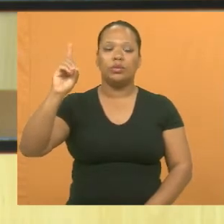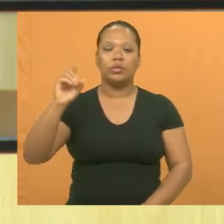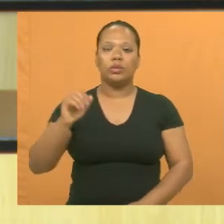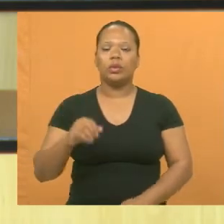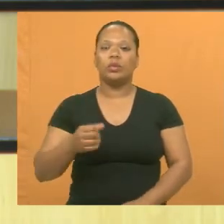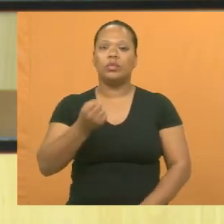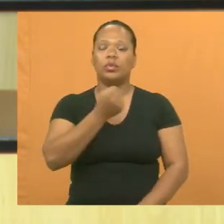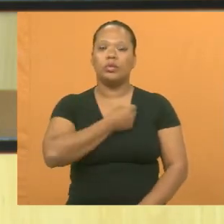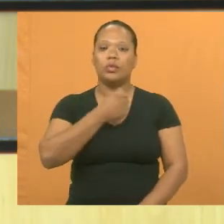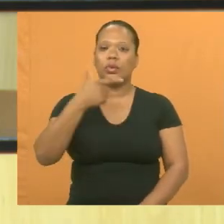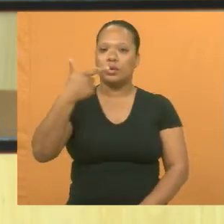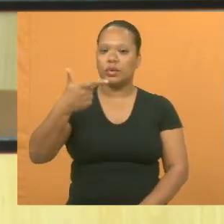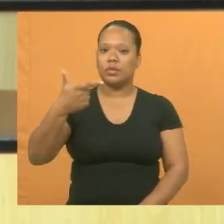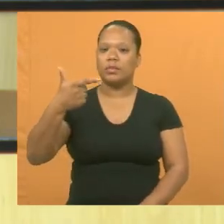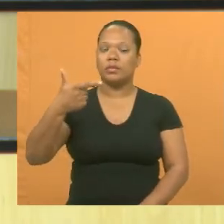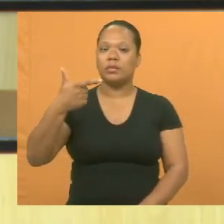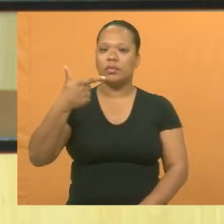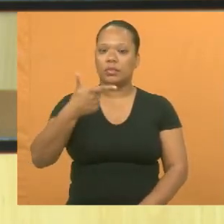2080 ao número